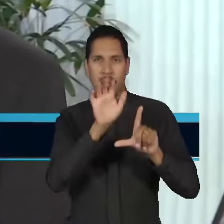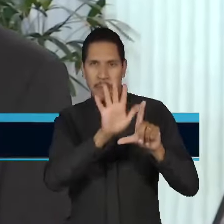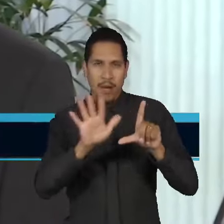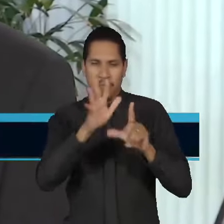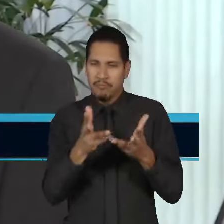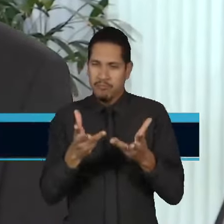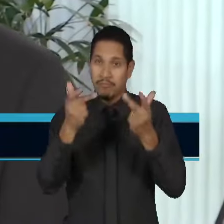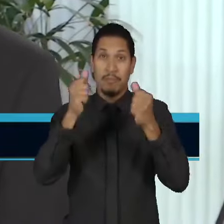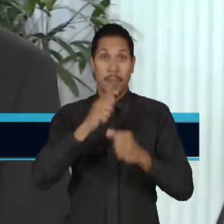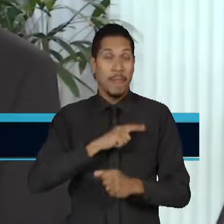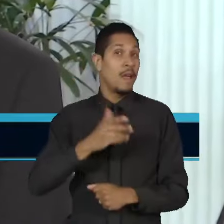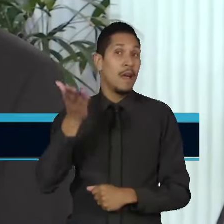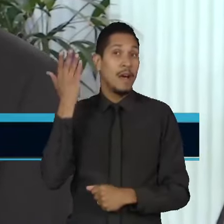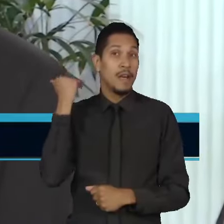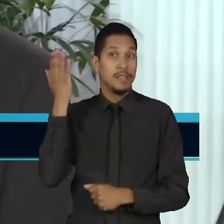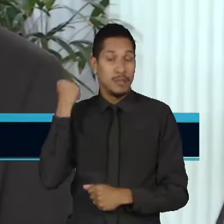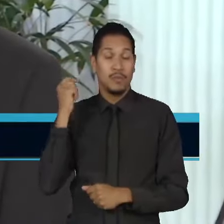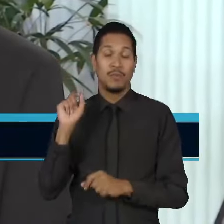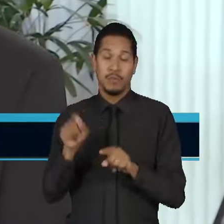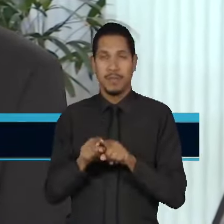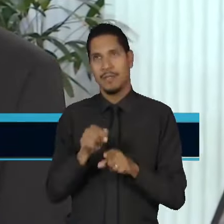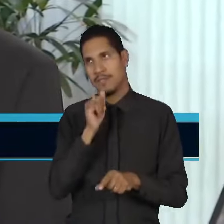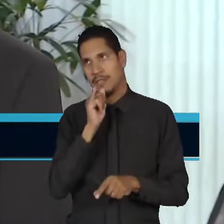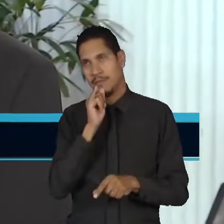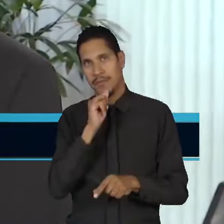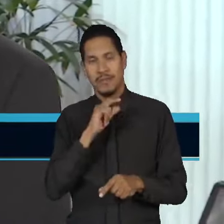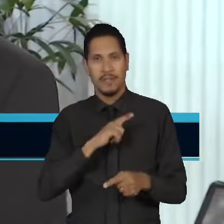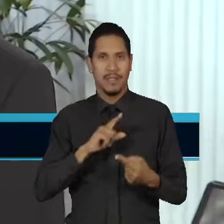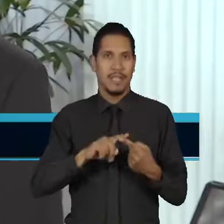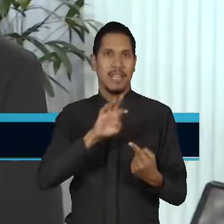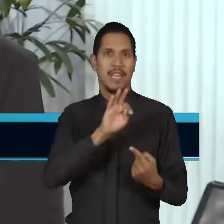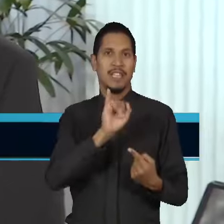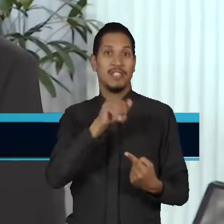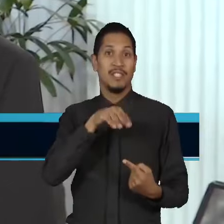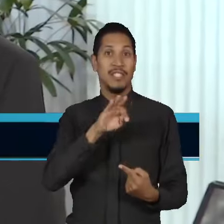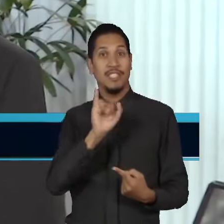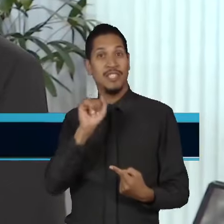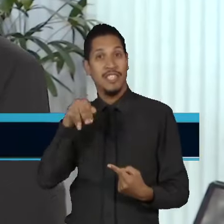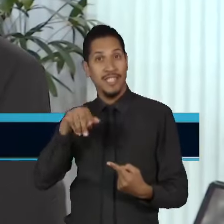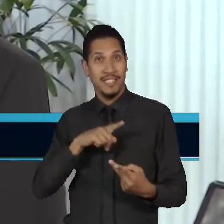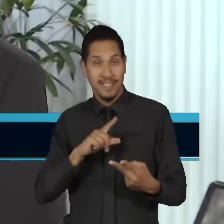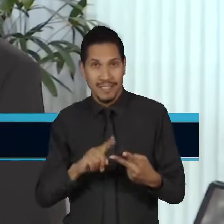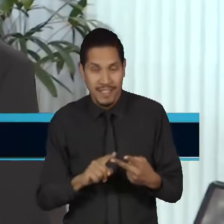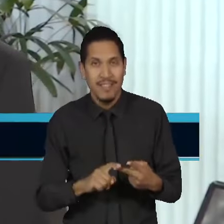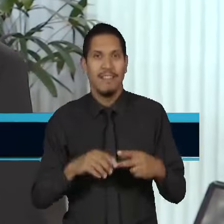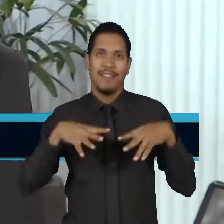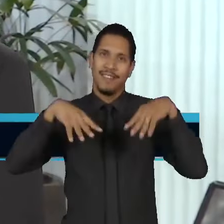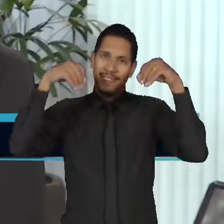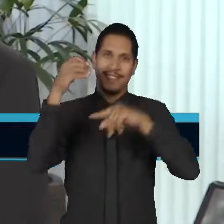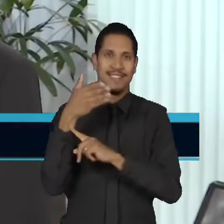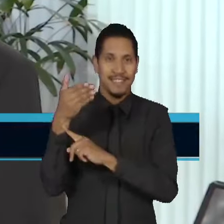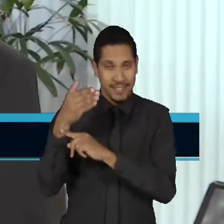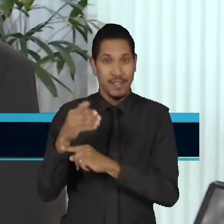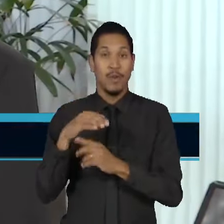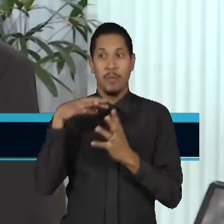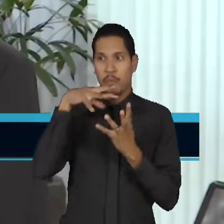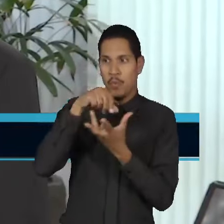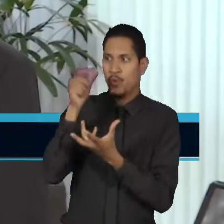trazer antigos sucessos como Tintim, Castelo Rá-Tim-Bum, Mundo da